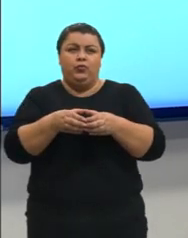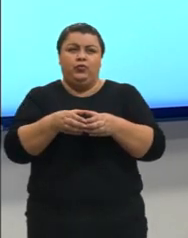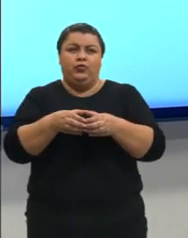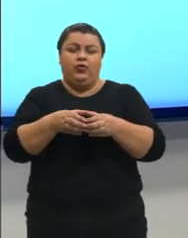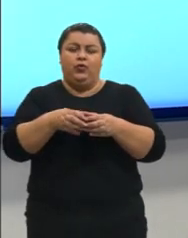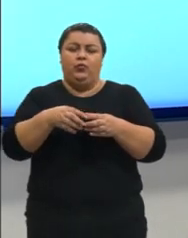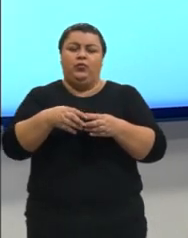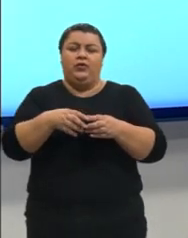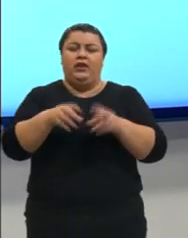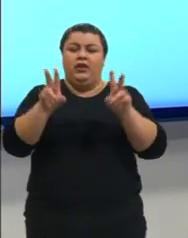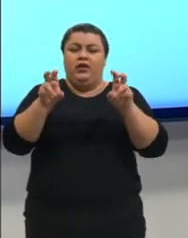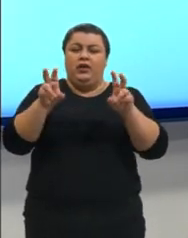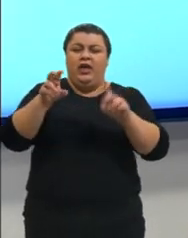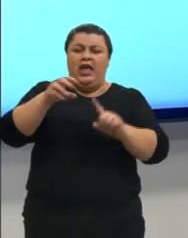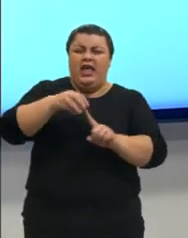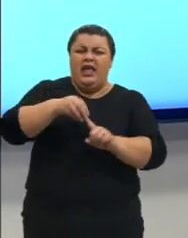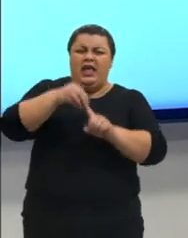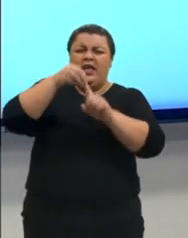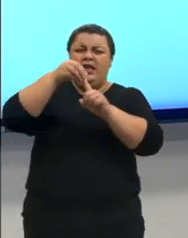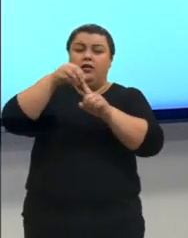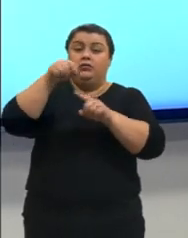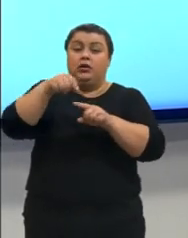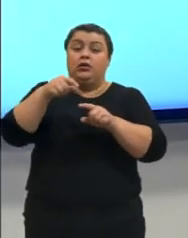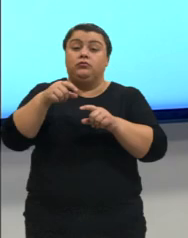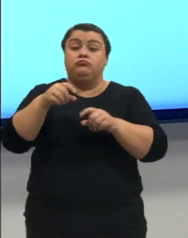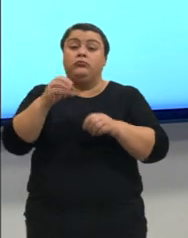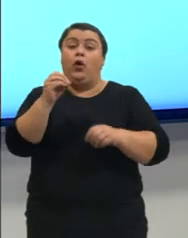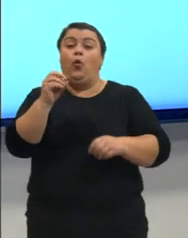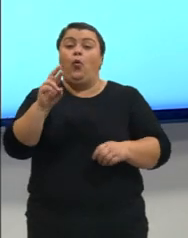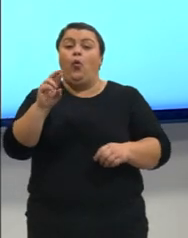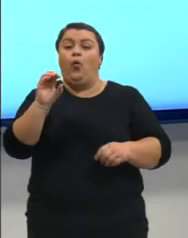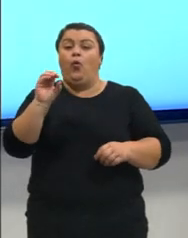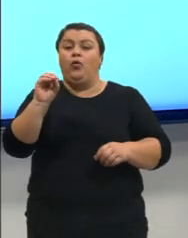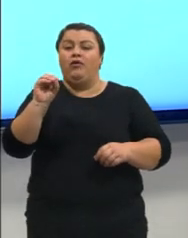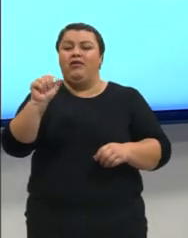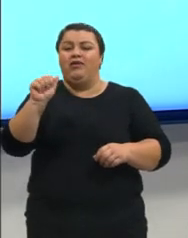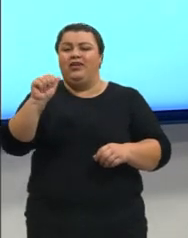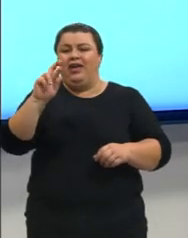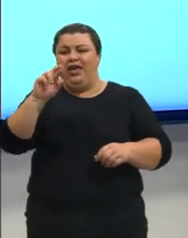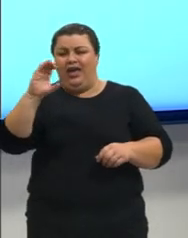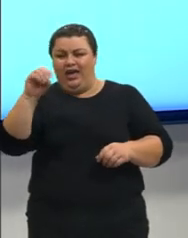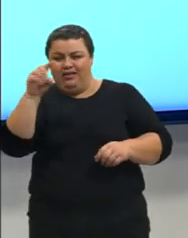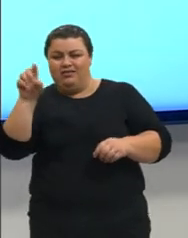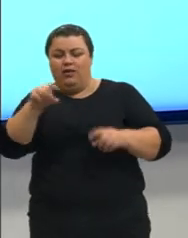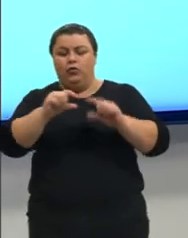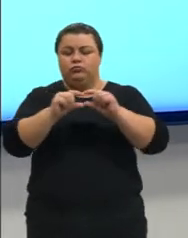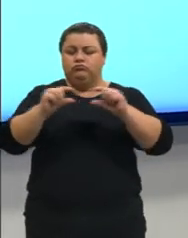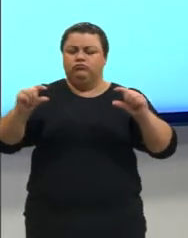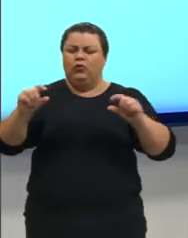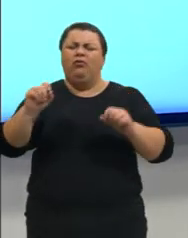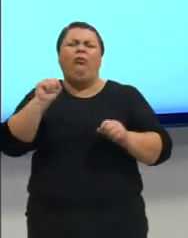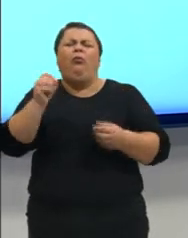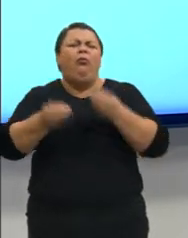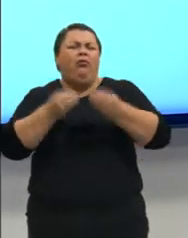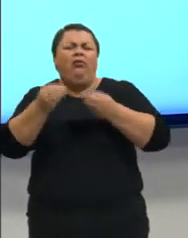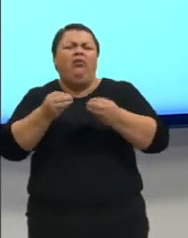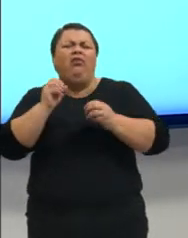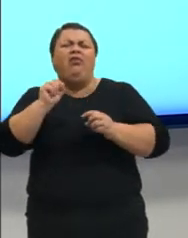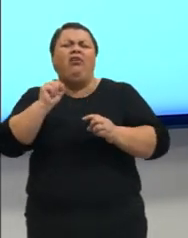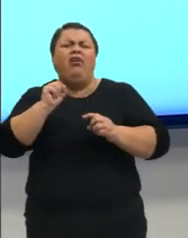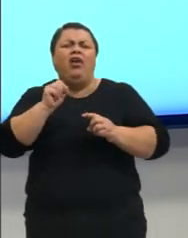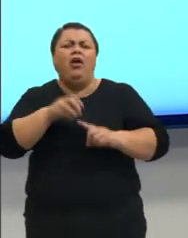da oração O que que eu chamei ele de ter um essencial não só sei o que que é alguma coisa que é essencial